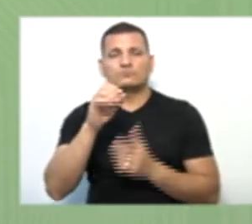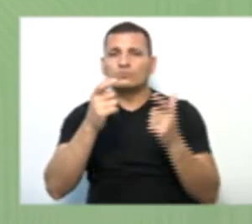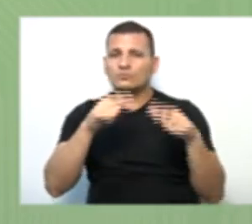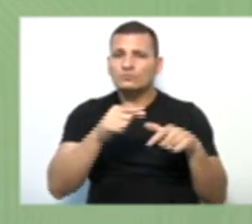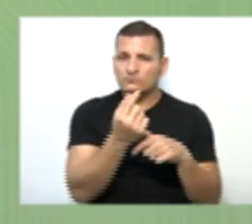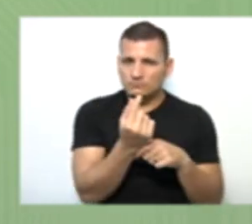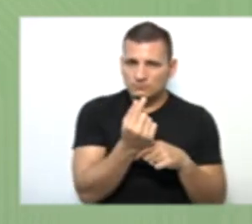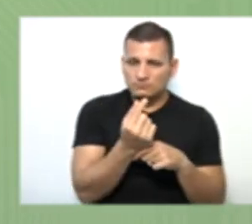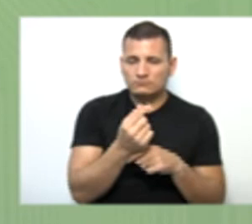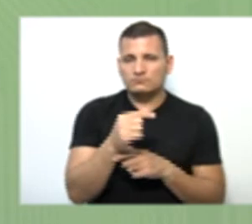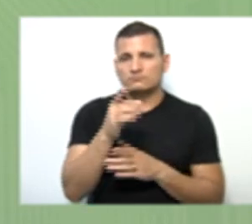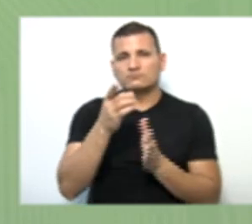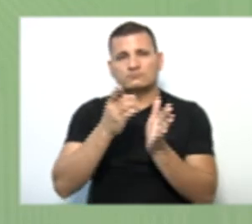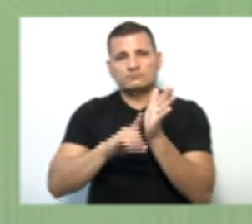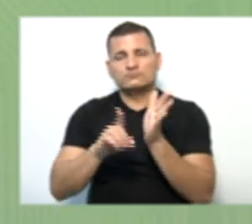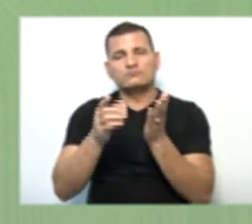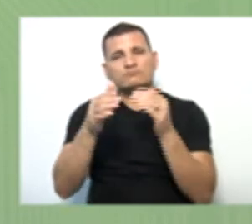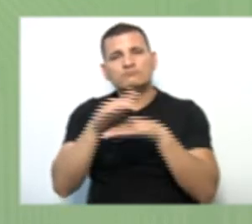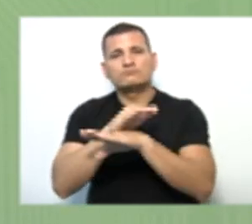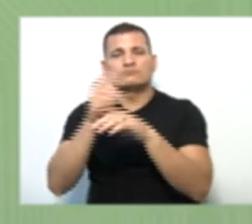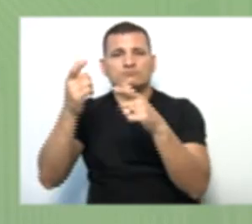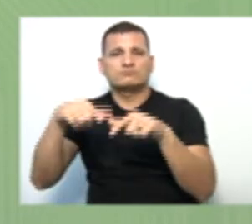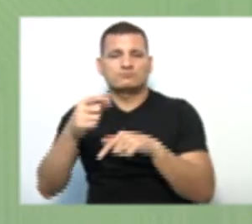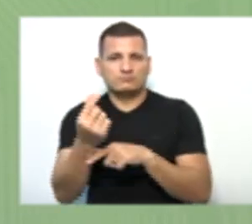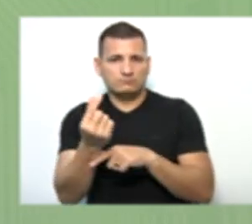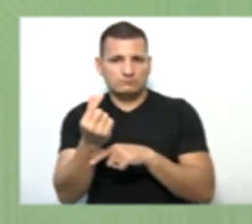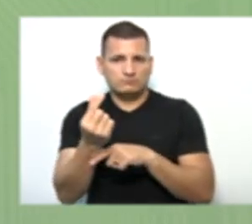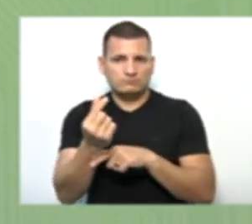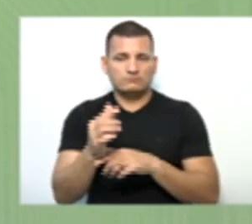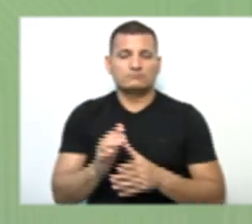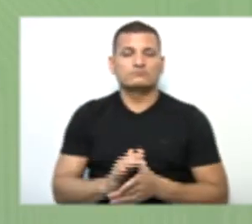o débito é o destino, para onde o dinheiro foi.